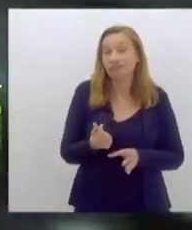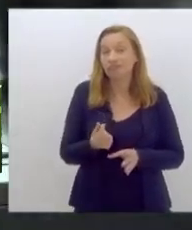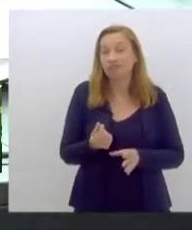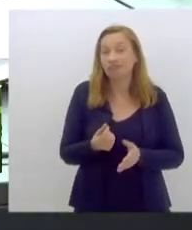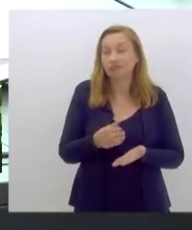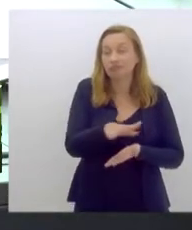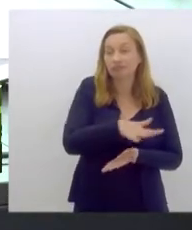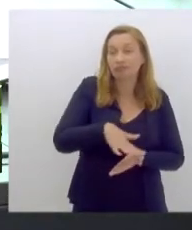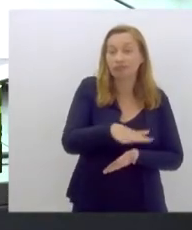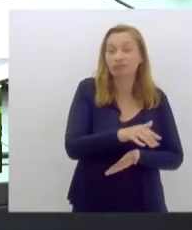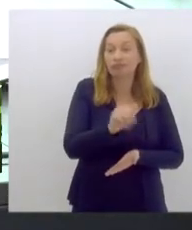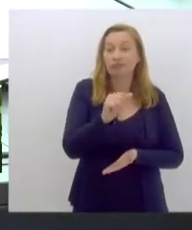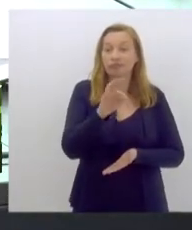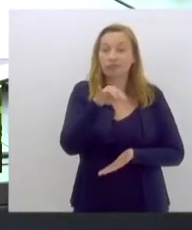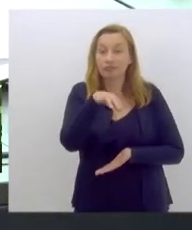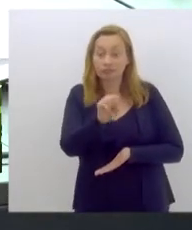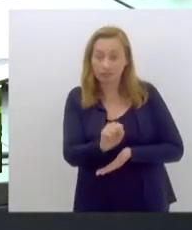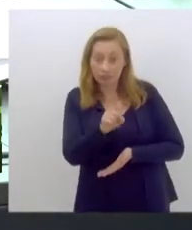setor atacadista,